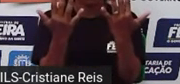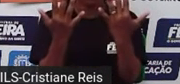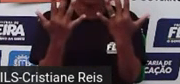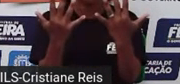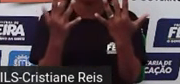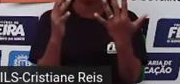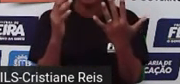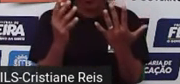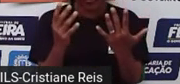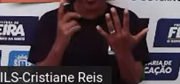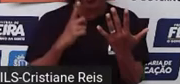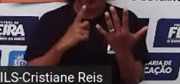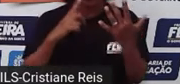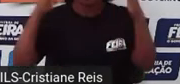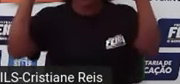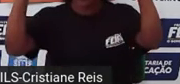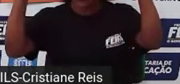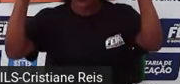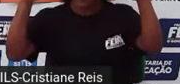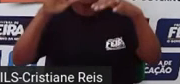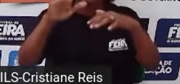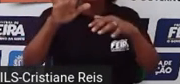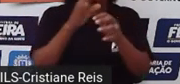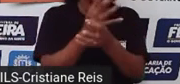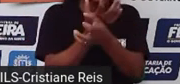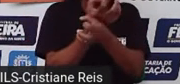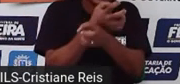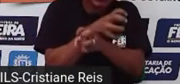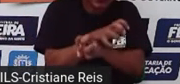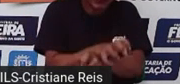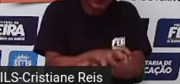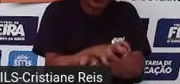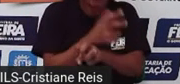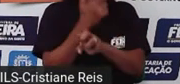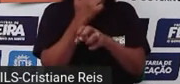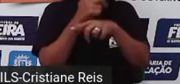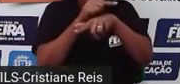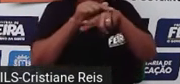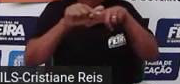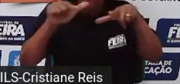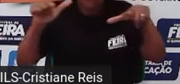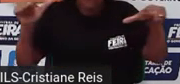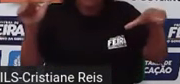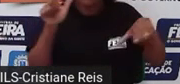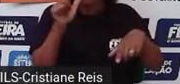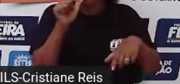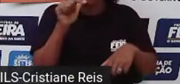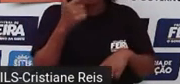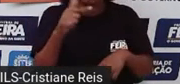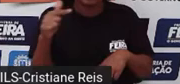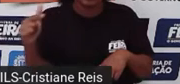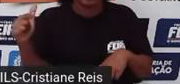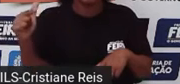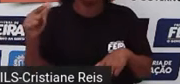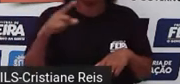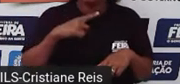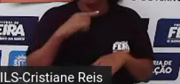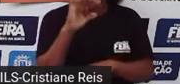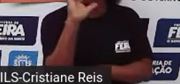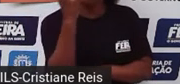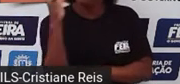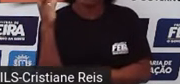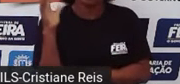bastante seco já vem aquela característica de deserto de sangue árido né com escassez de água com plantas é